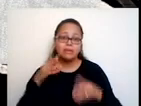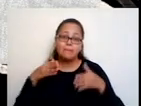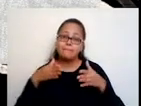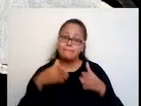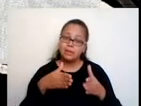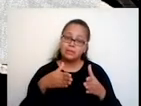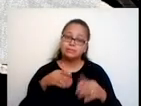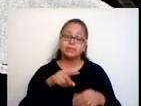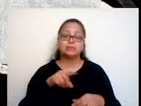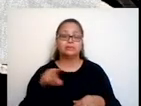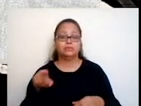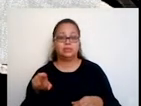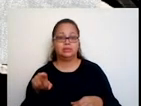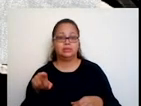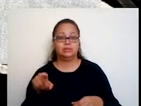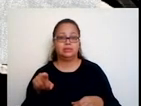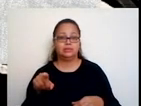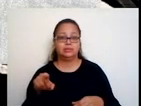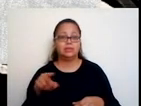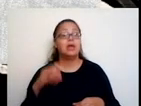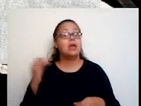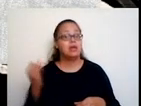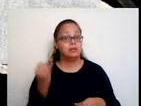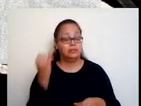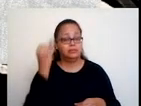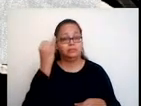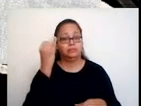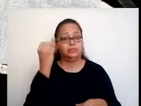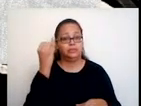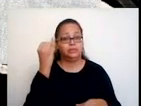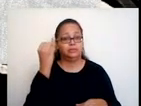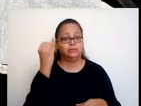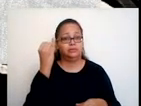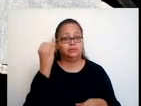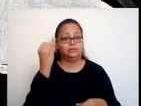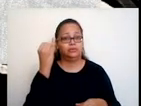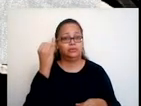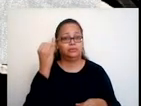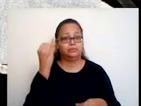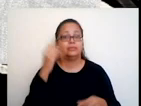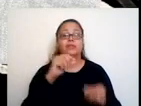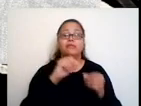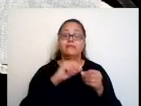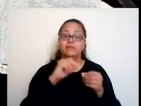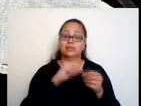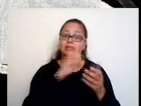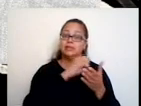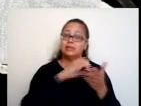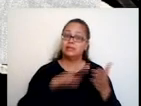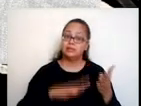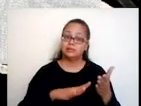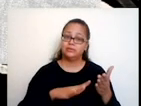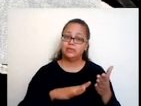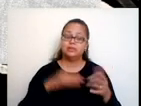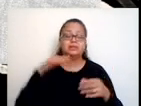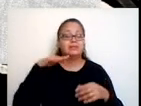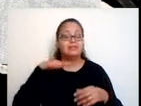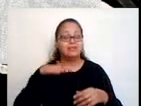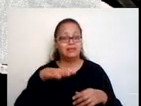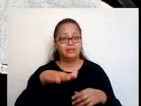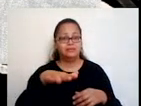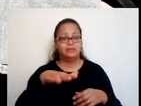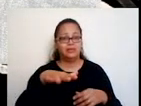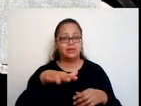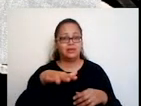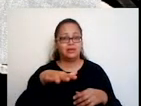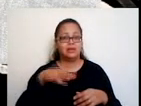participação de vocês. Então, reforço a importância de resolverem as atividades e